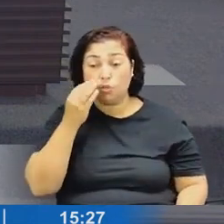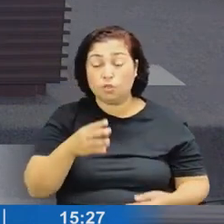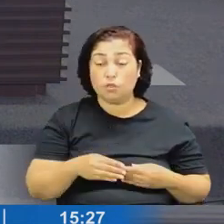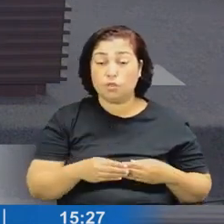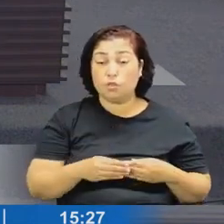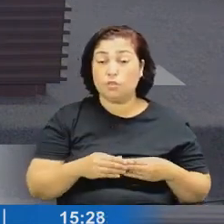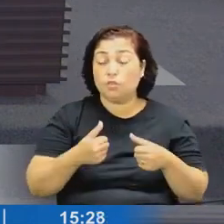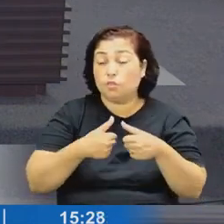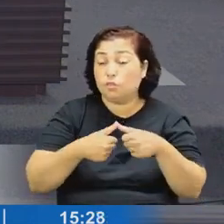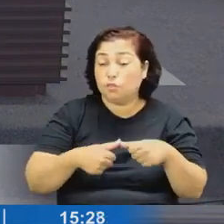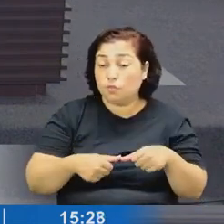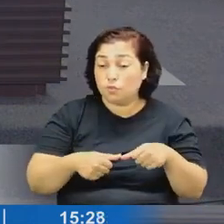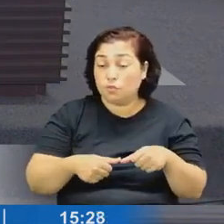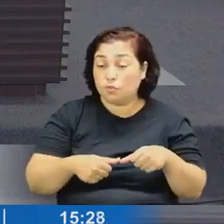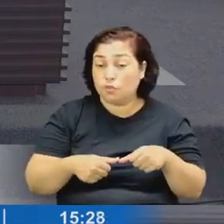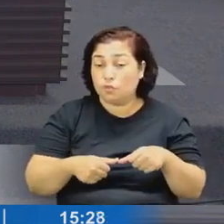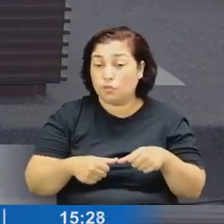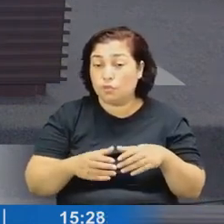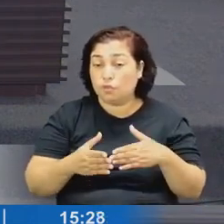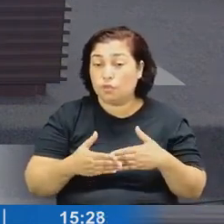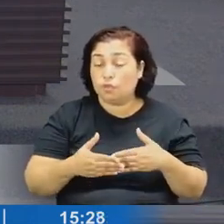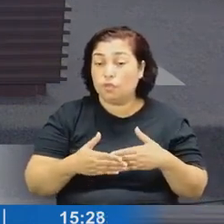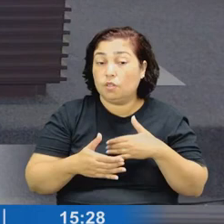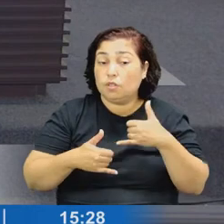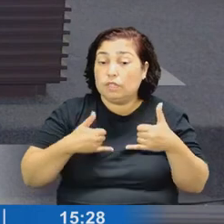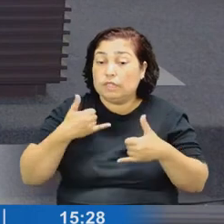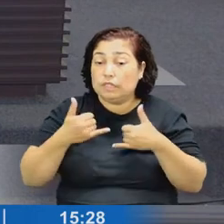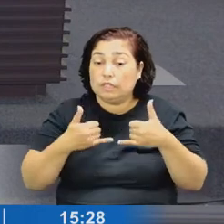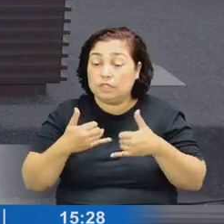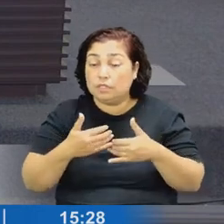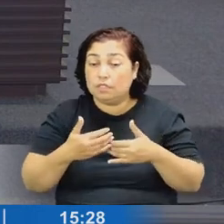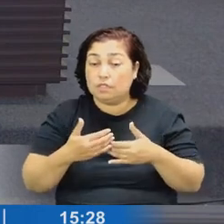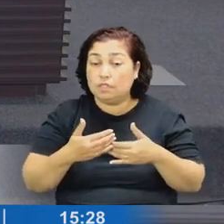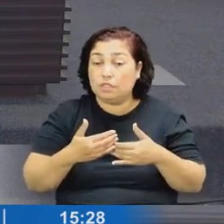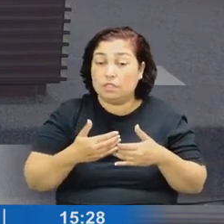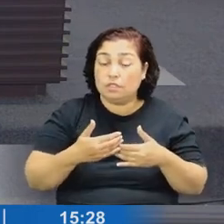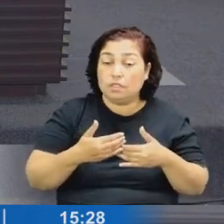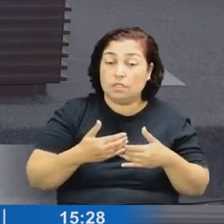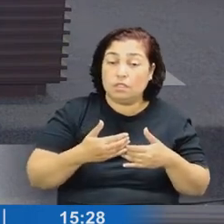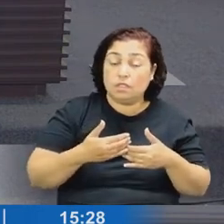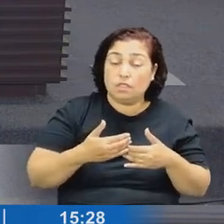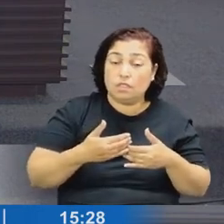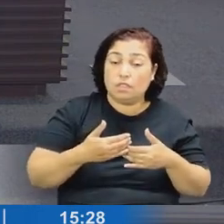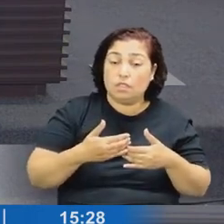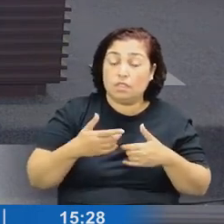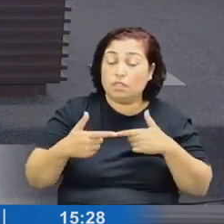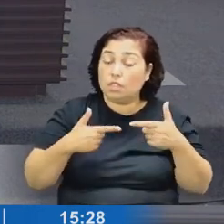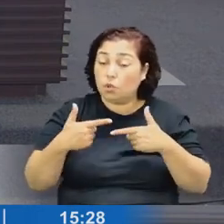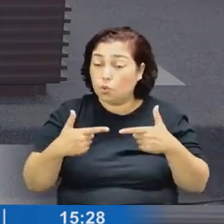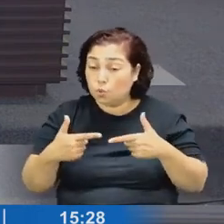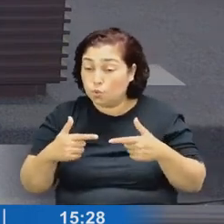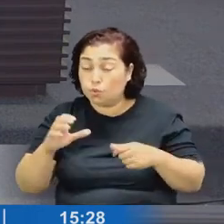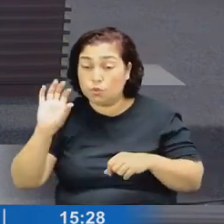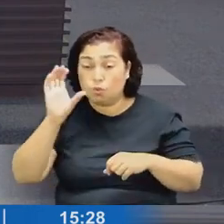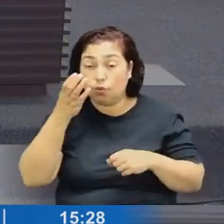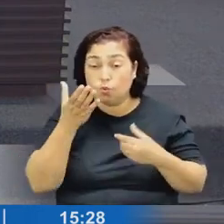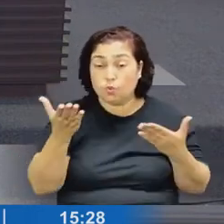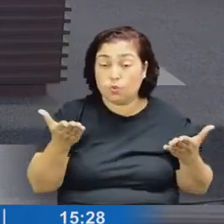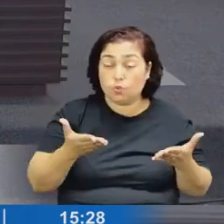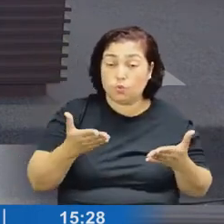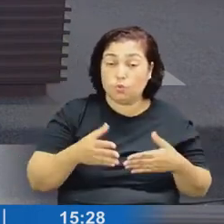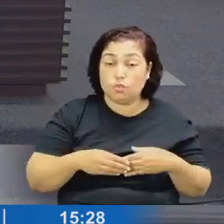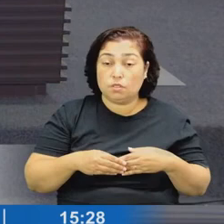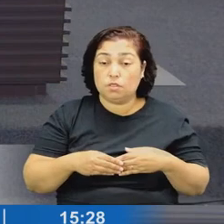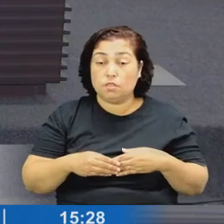fica na naquele naquela ansiedade de entrar nessa luta que está acontecendo no bolsonaro É como se você entrasse